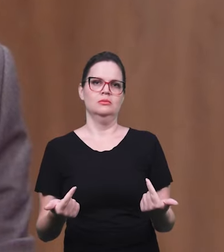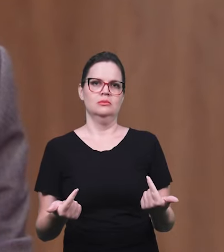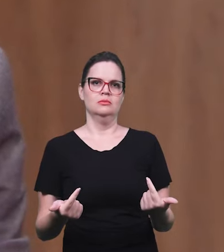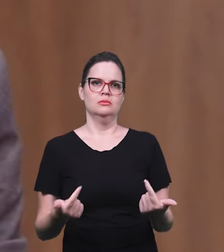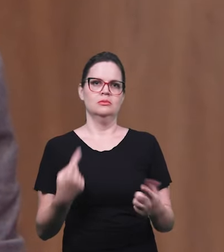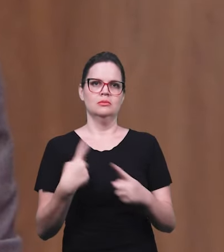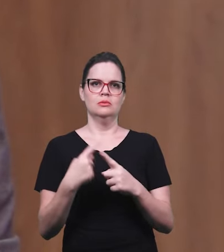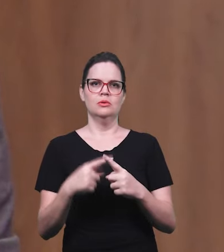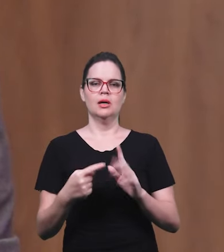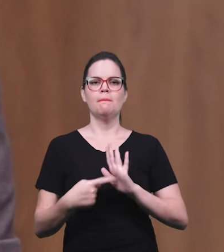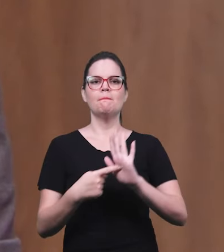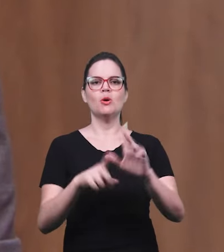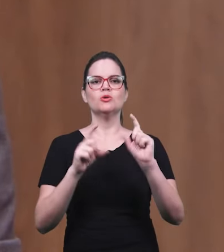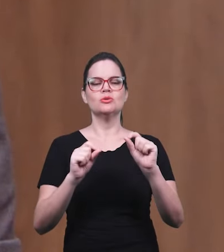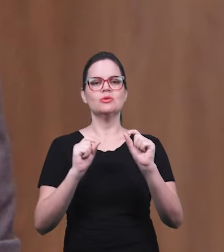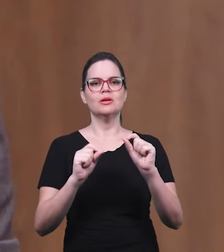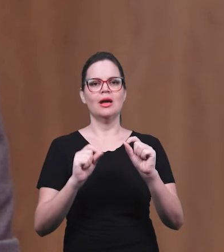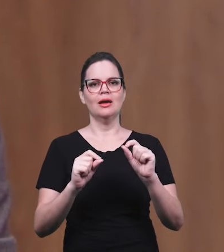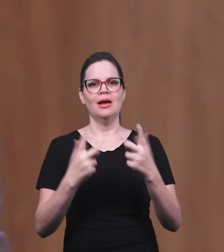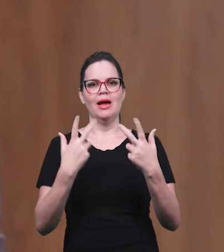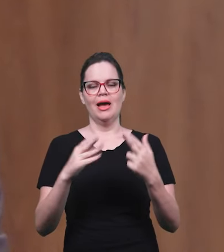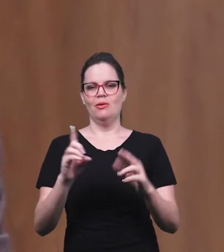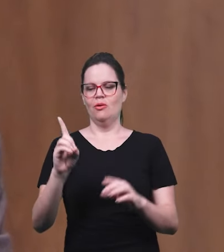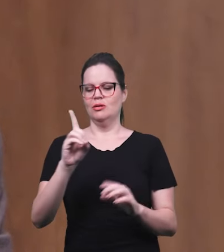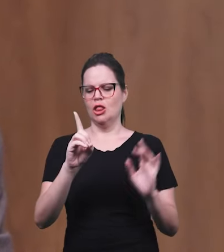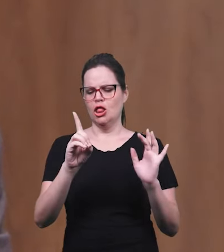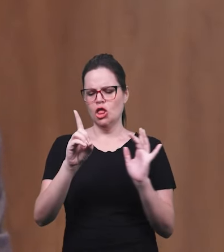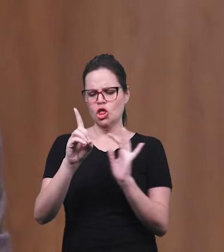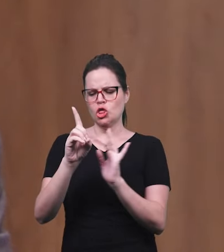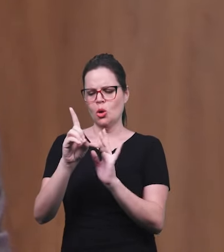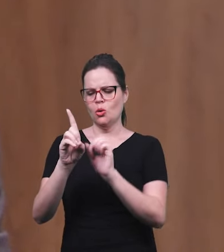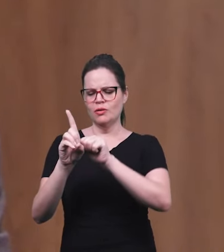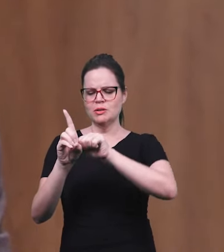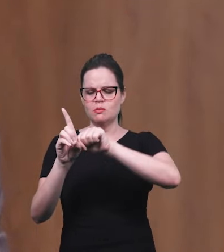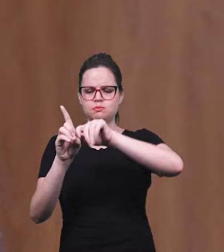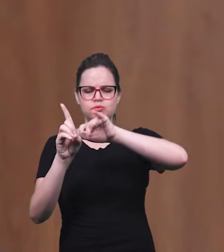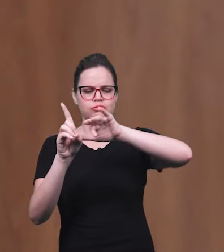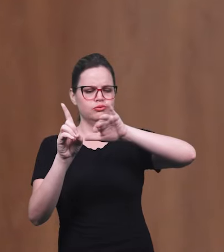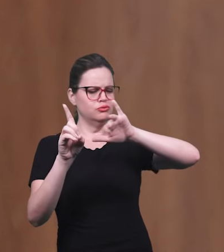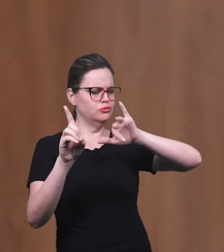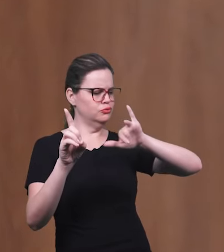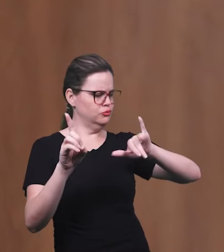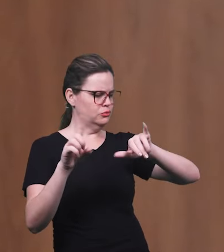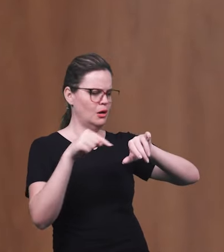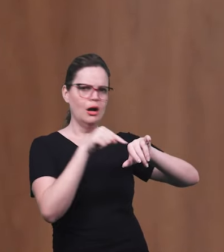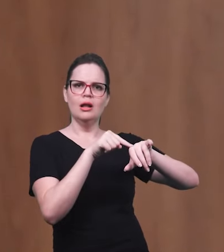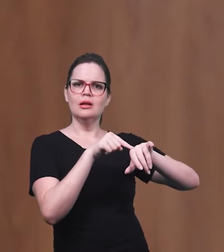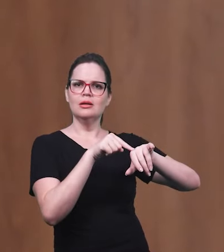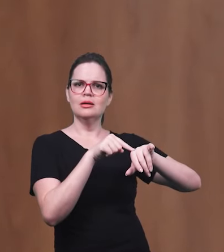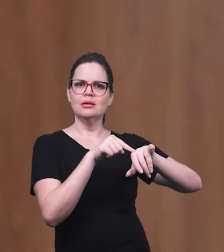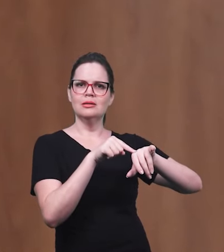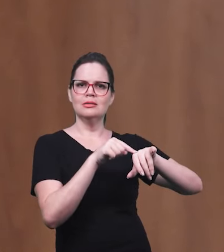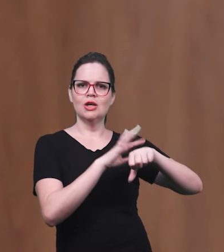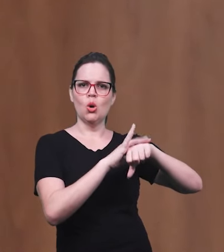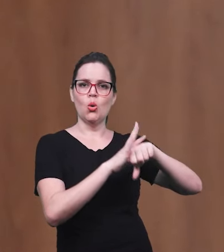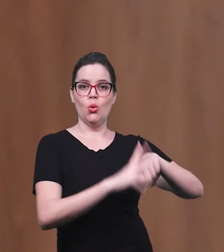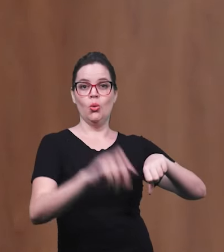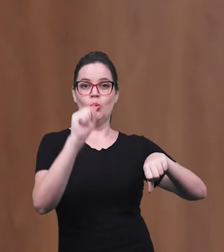um fluxo de energia. Então, houve ali um poder de Deus na pessoa do Senhor